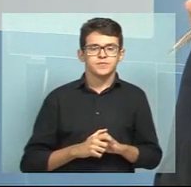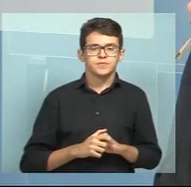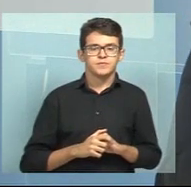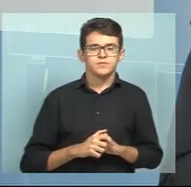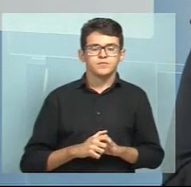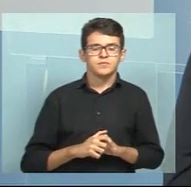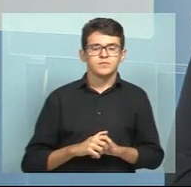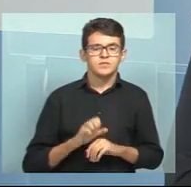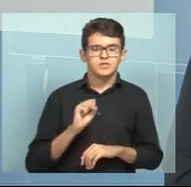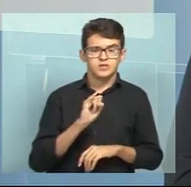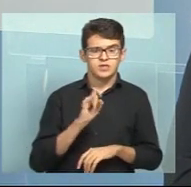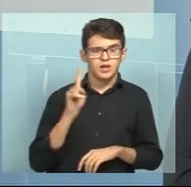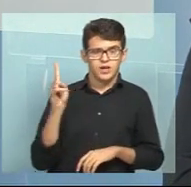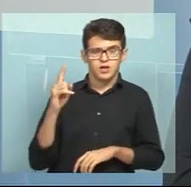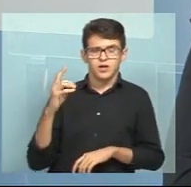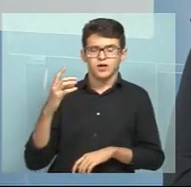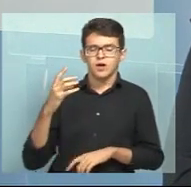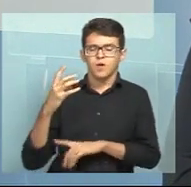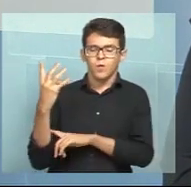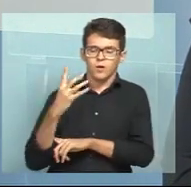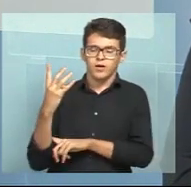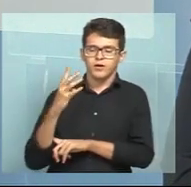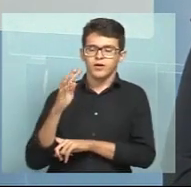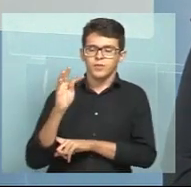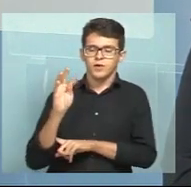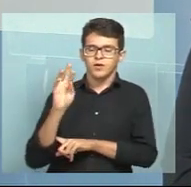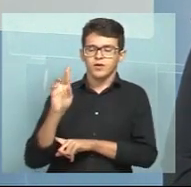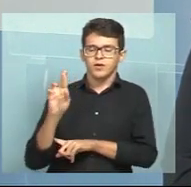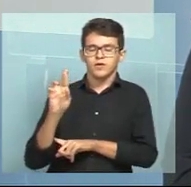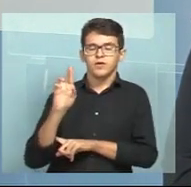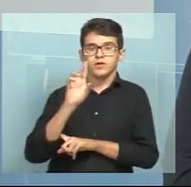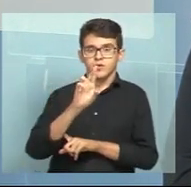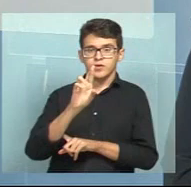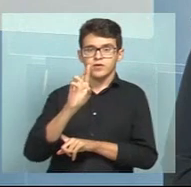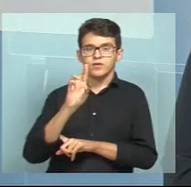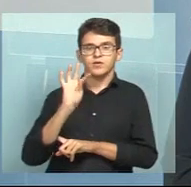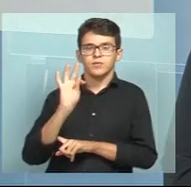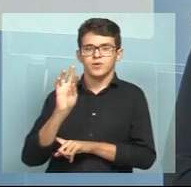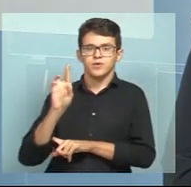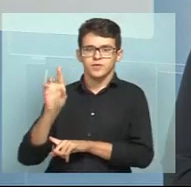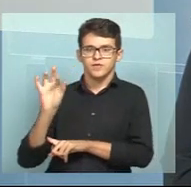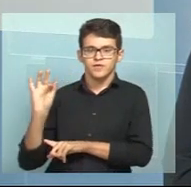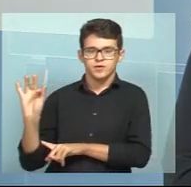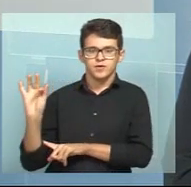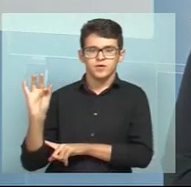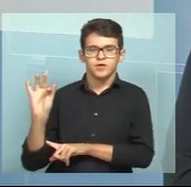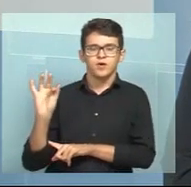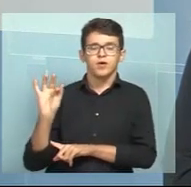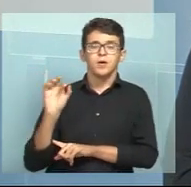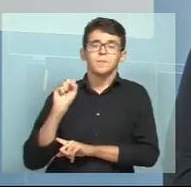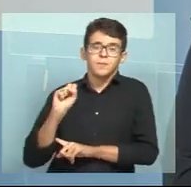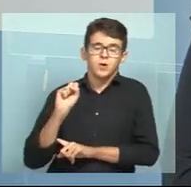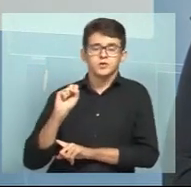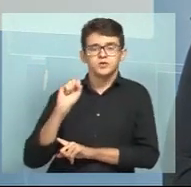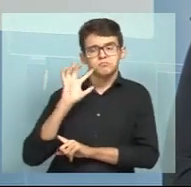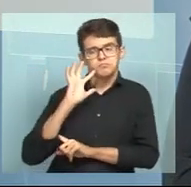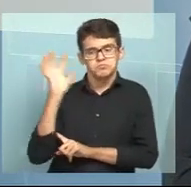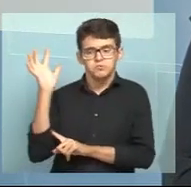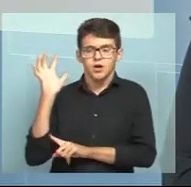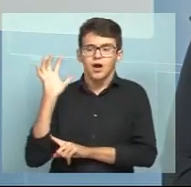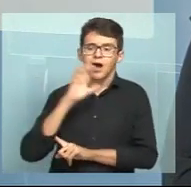da quarta turma lá do Tribunal Regional Federal resolver julgar isso rapidamente, E ele